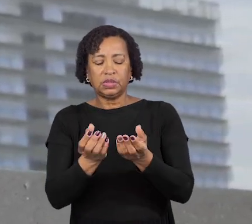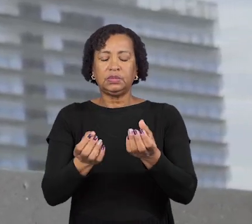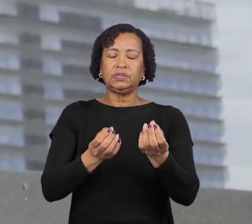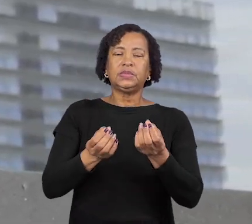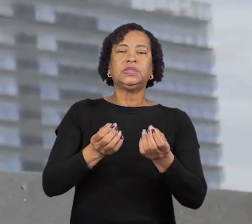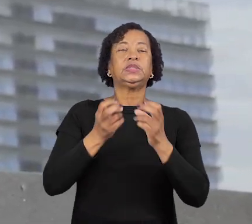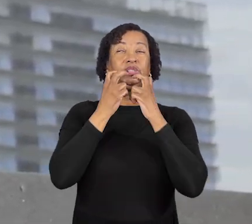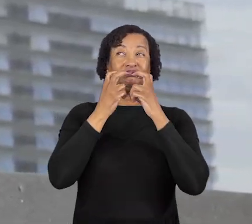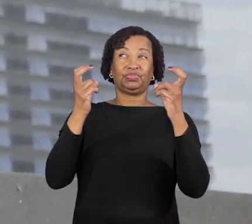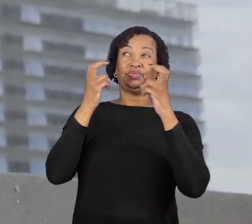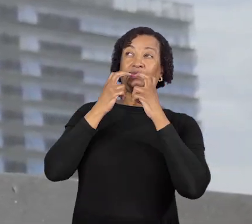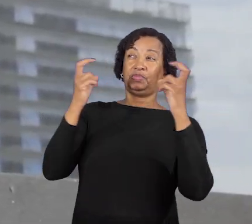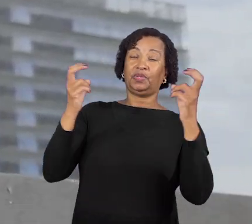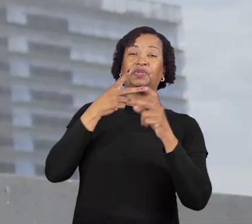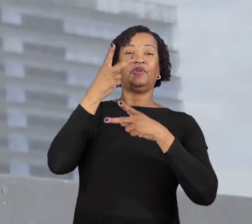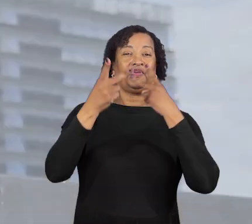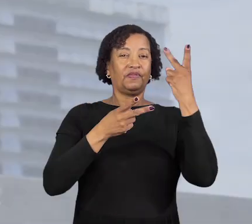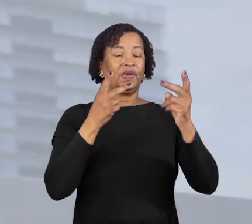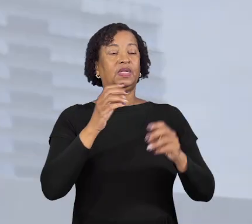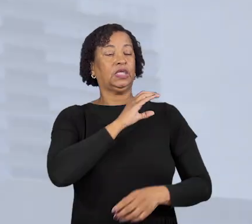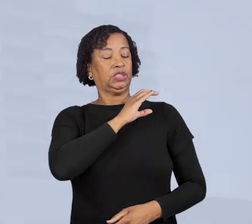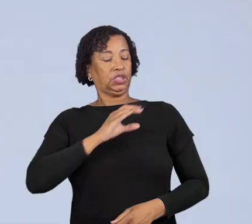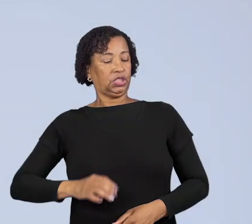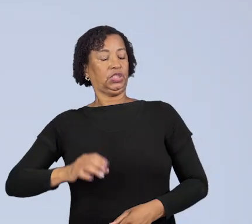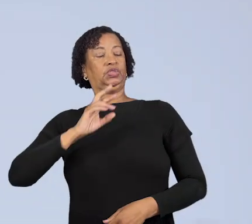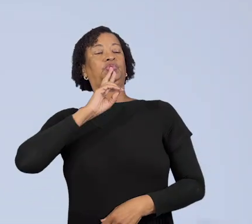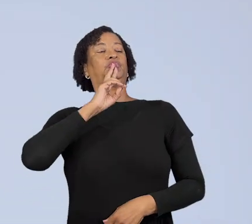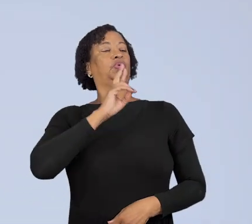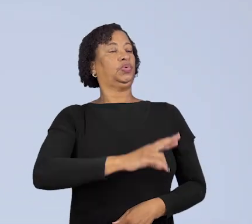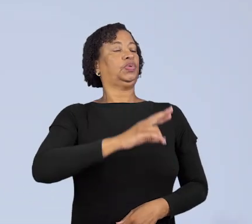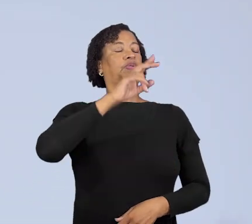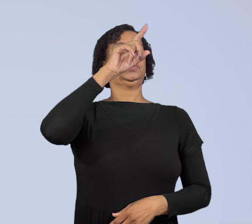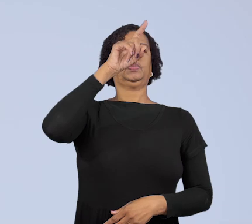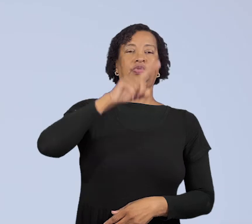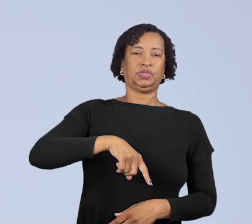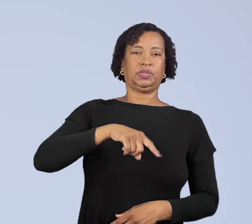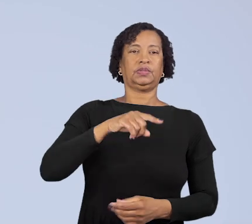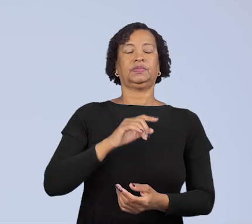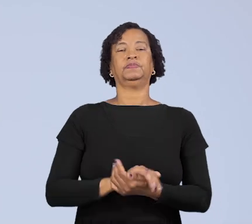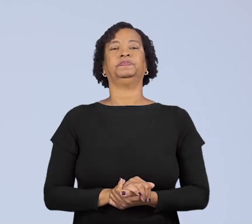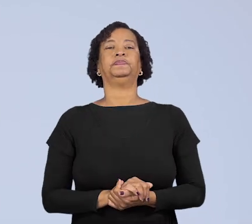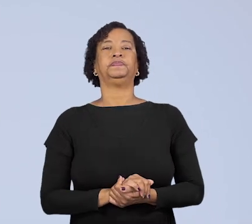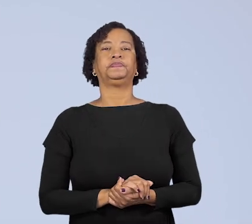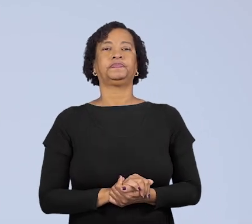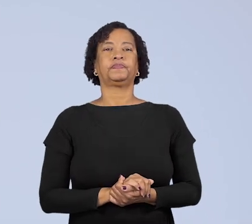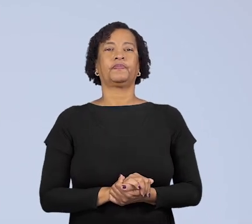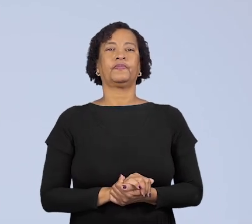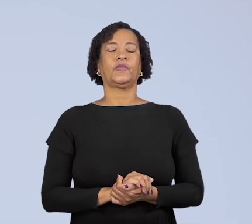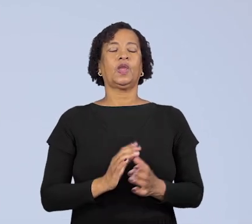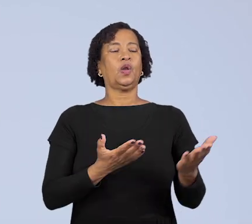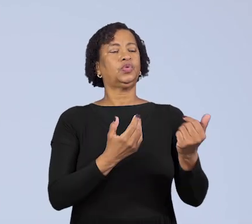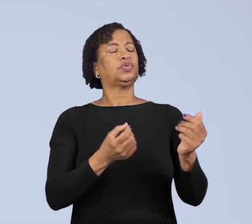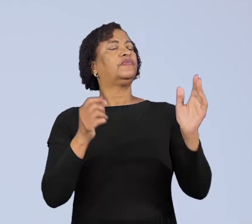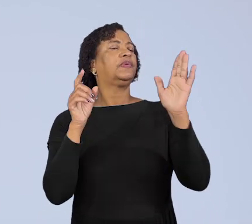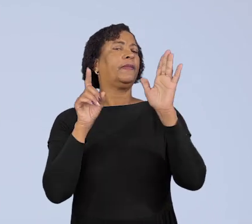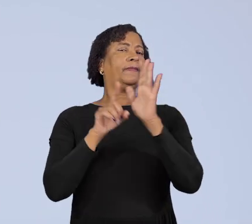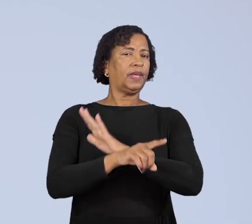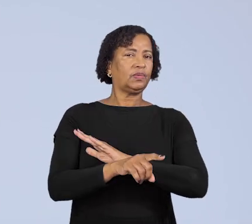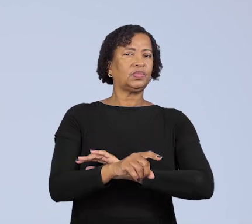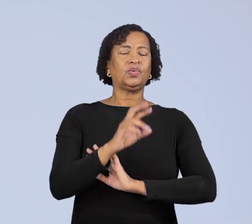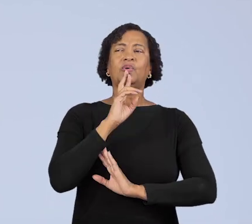ar e gritando: "Cristo é a resposta! Cristo é a resposta!" O jovem